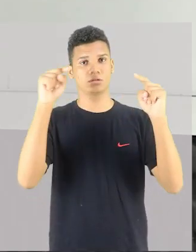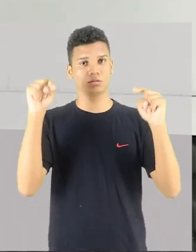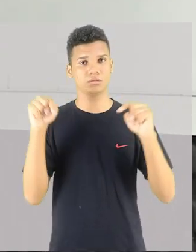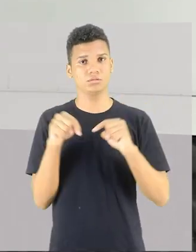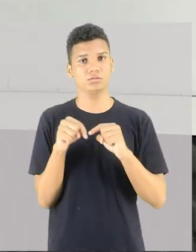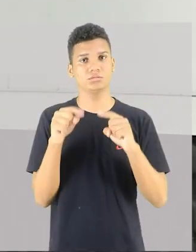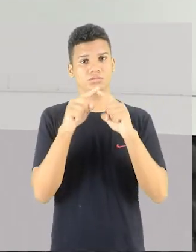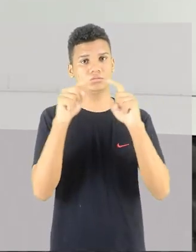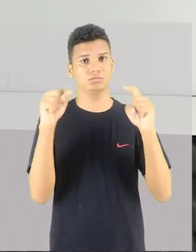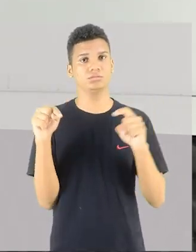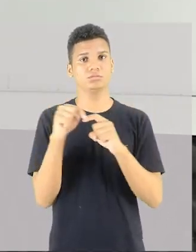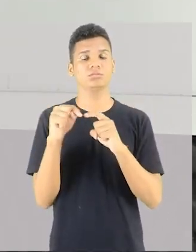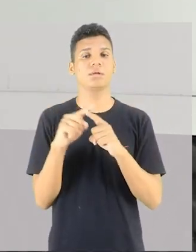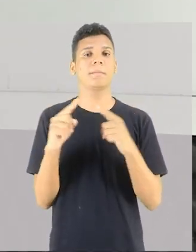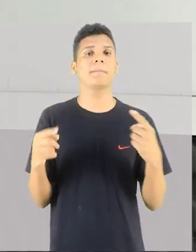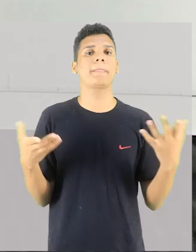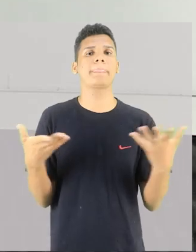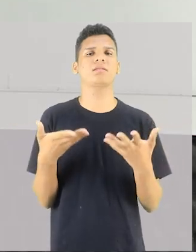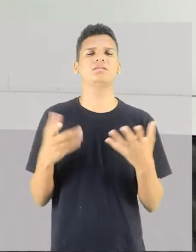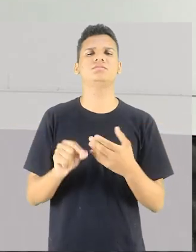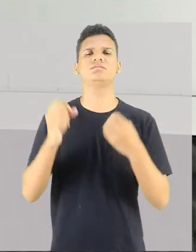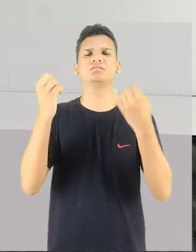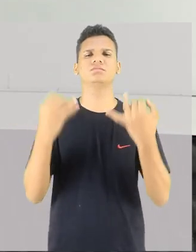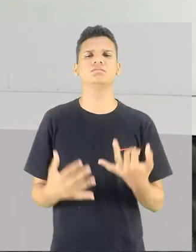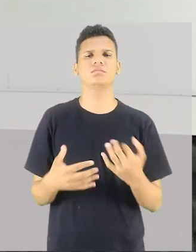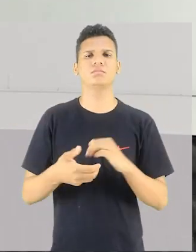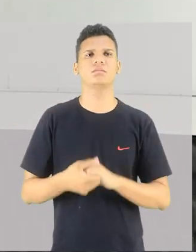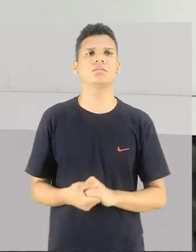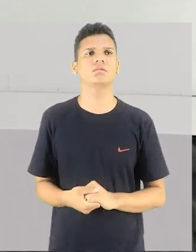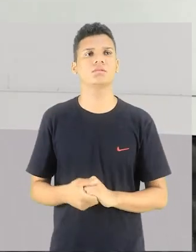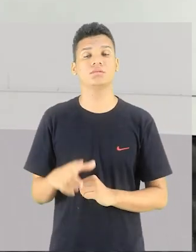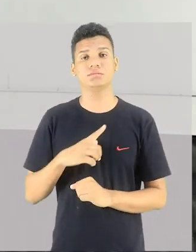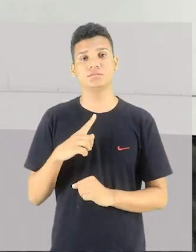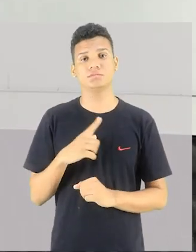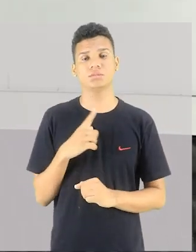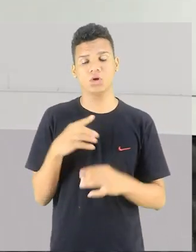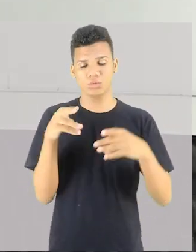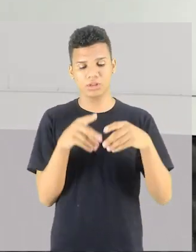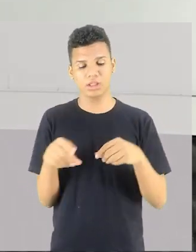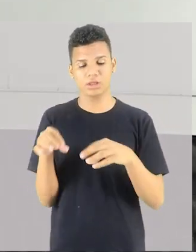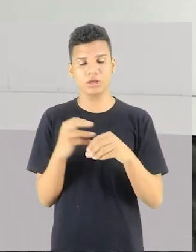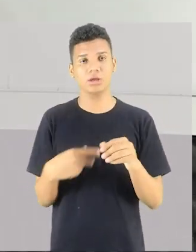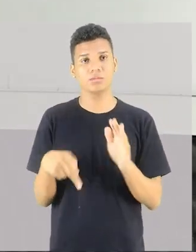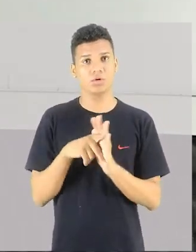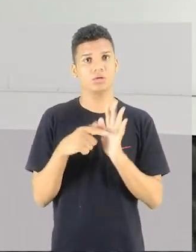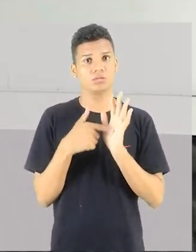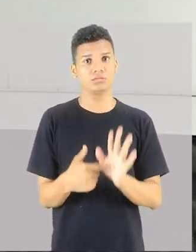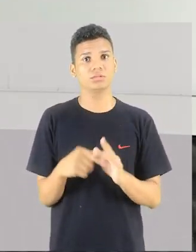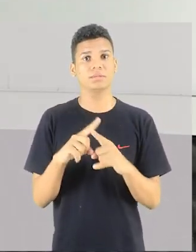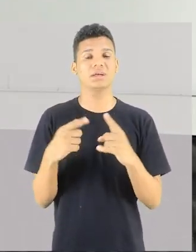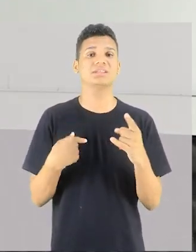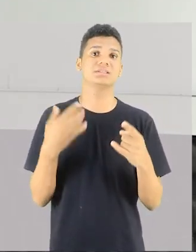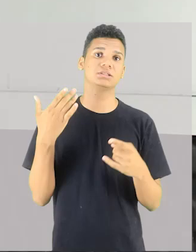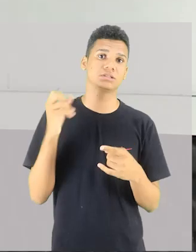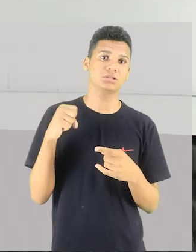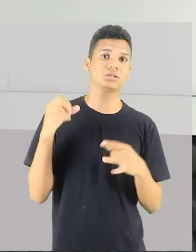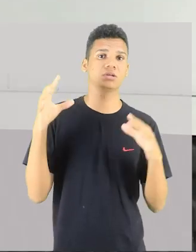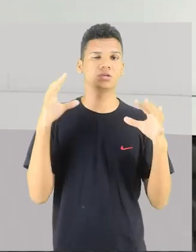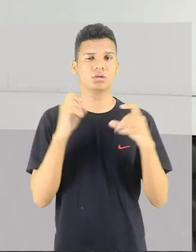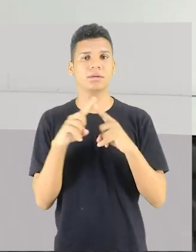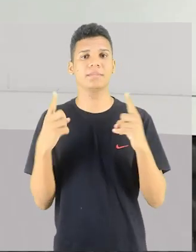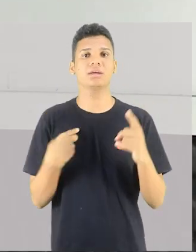né e ele vai colocar terra vegetal nessa região em destaque escura está